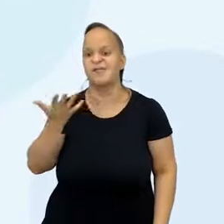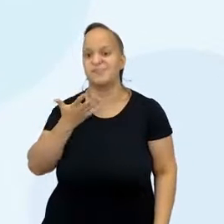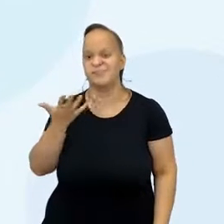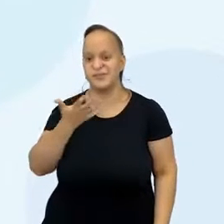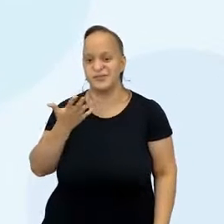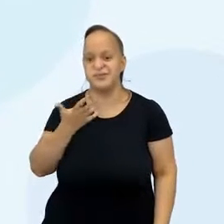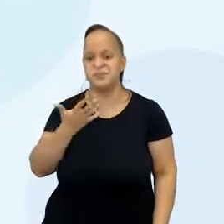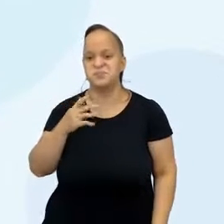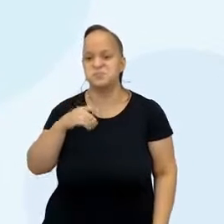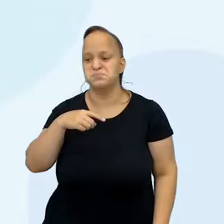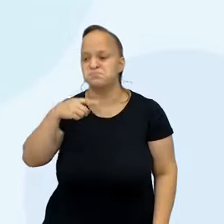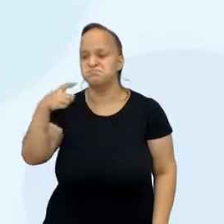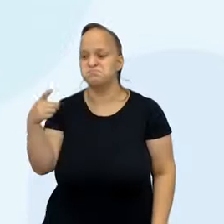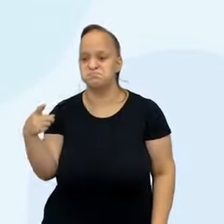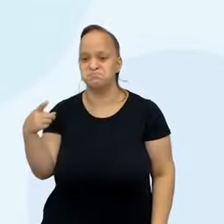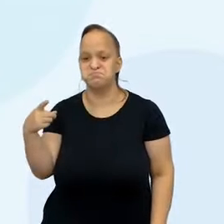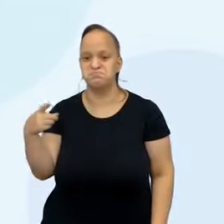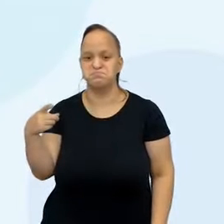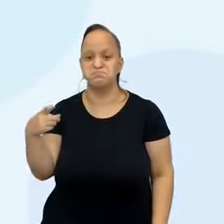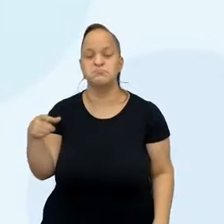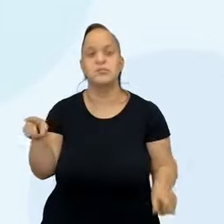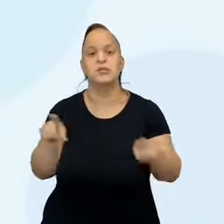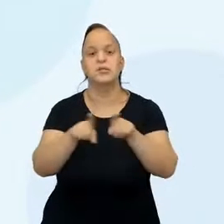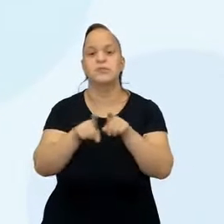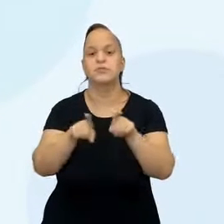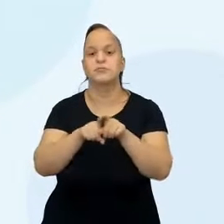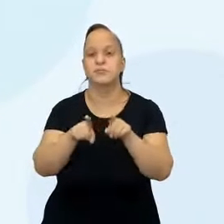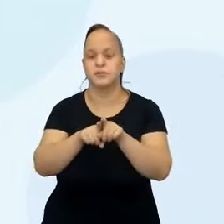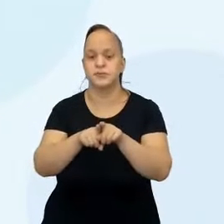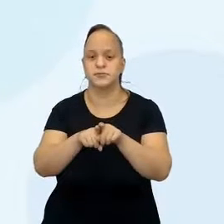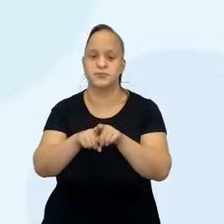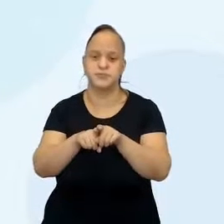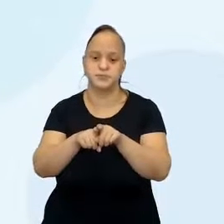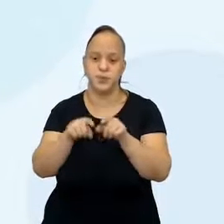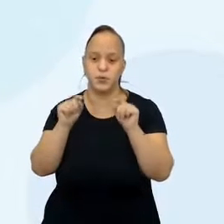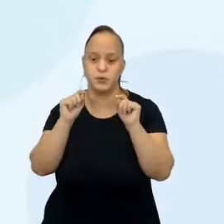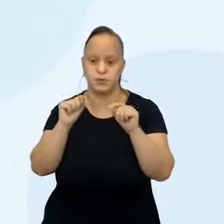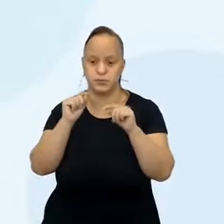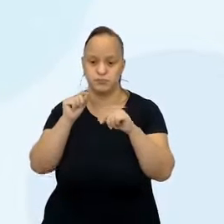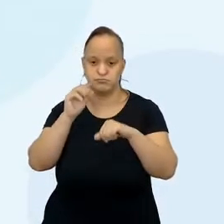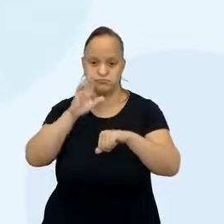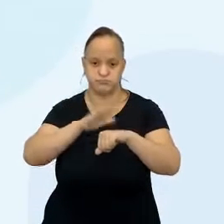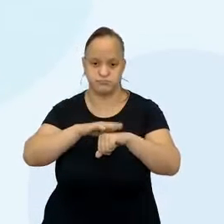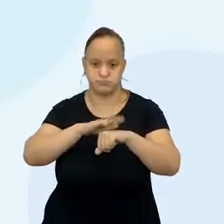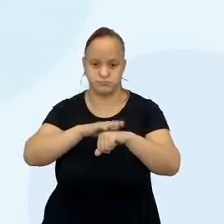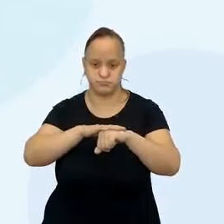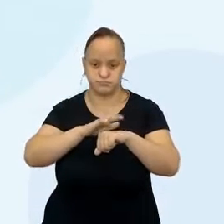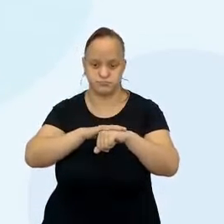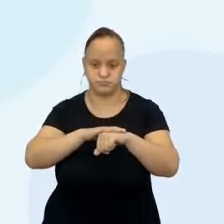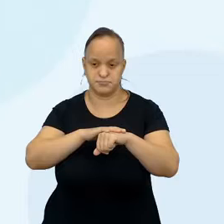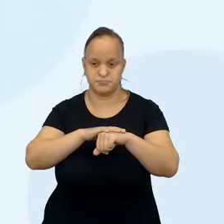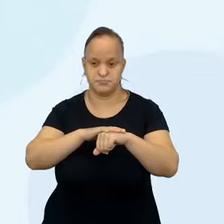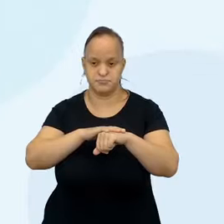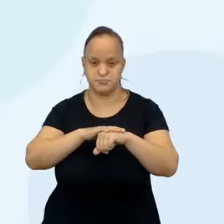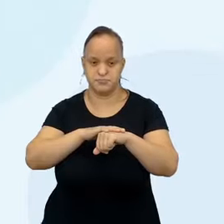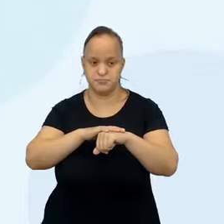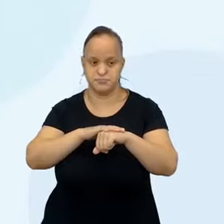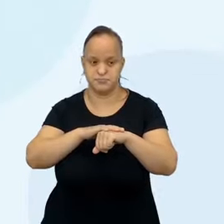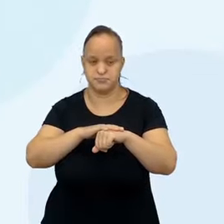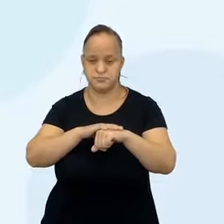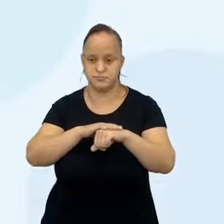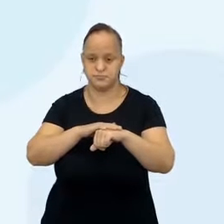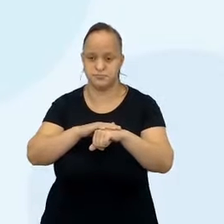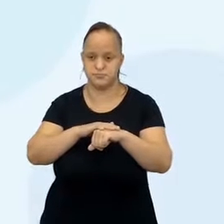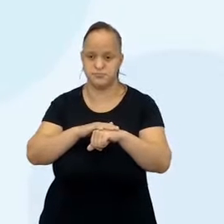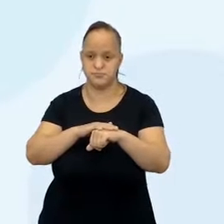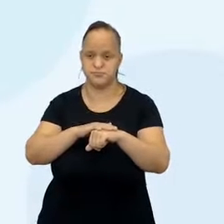passar para a próxima. A narrativa, no caso da produção, seria a sala de aula invertida, como a professora